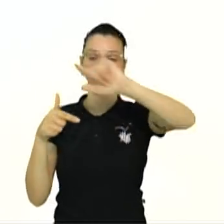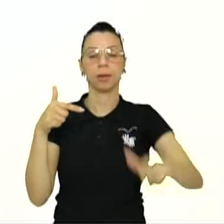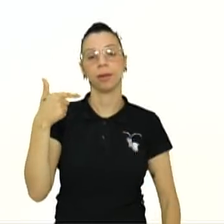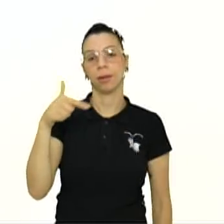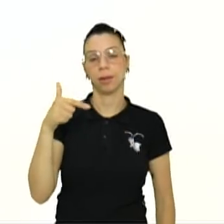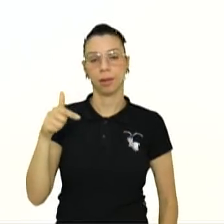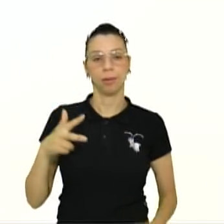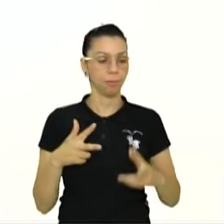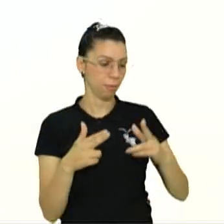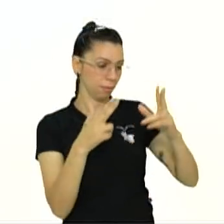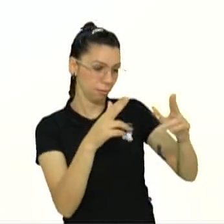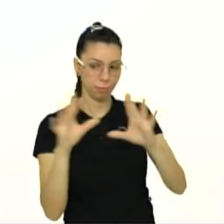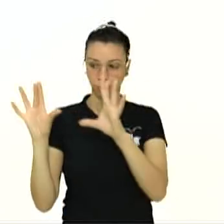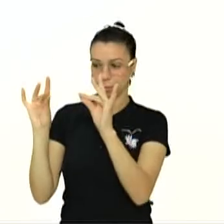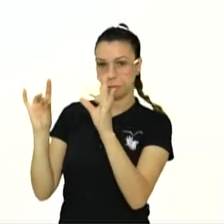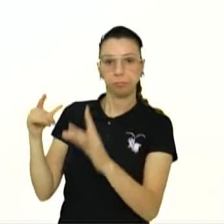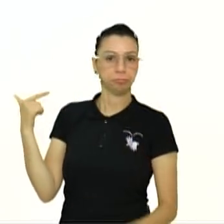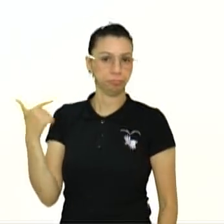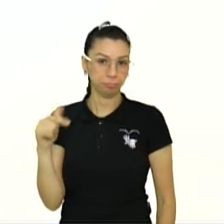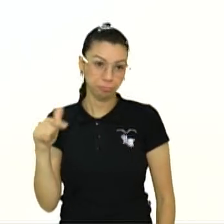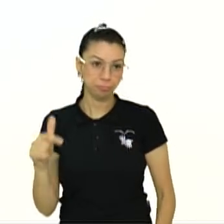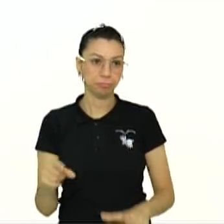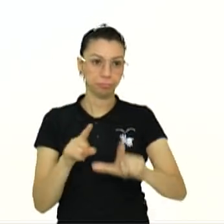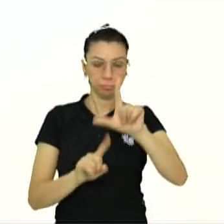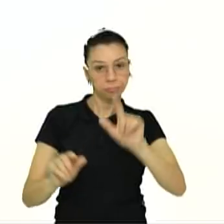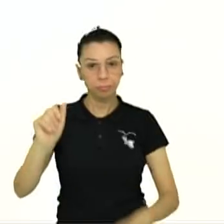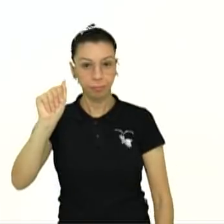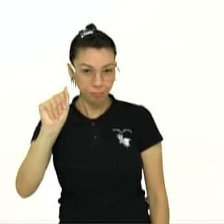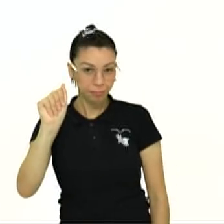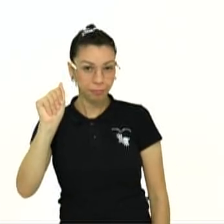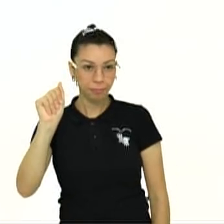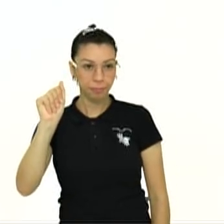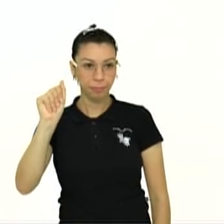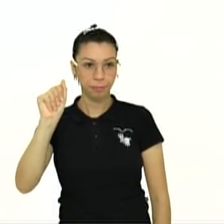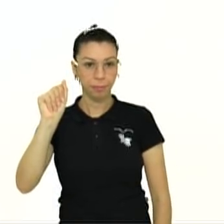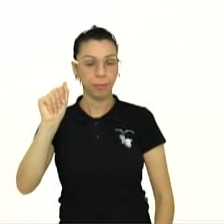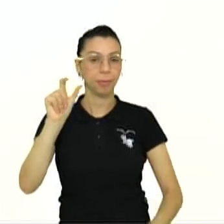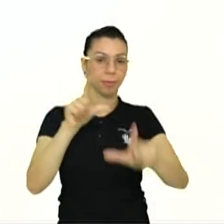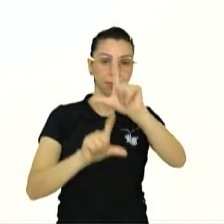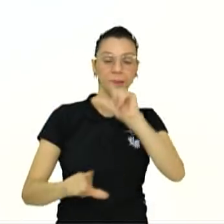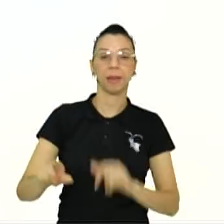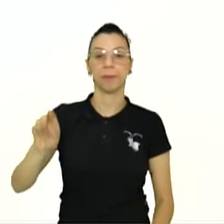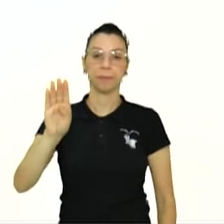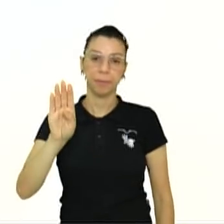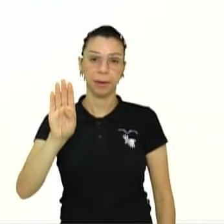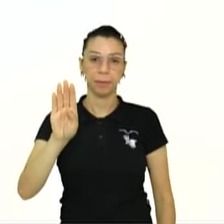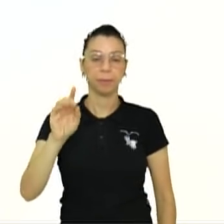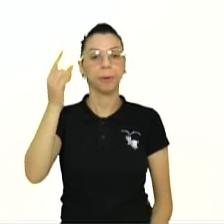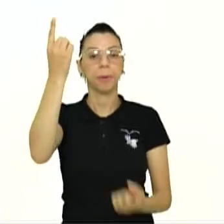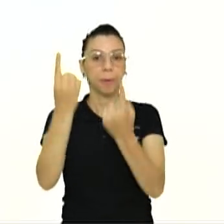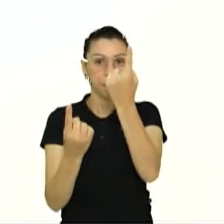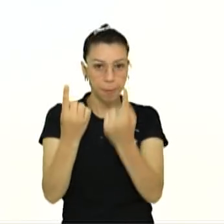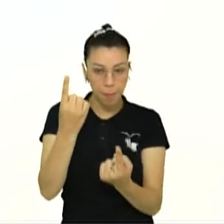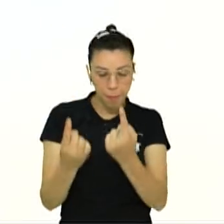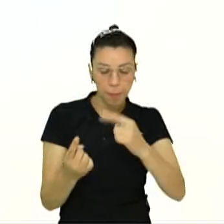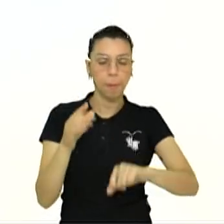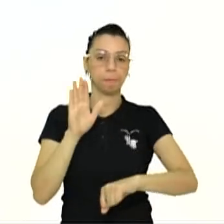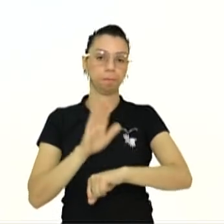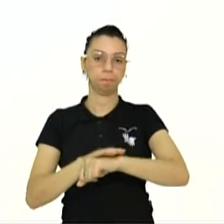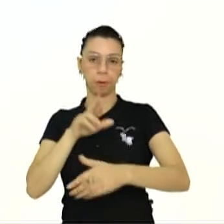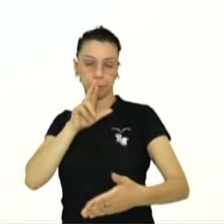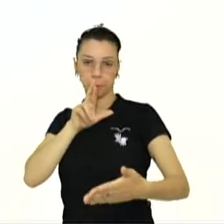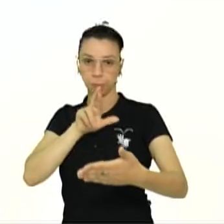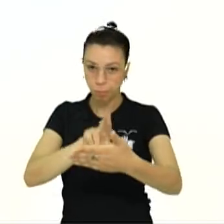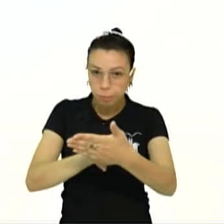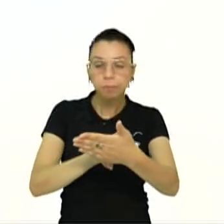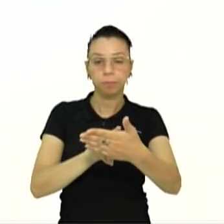usa tesoura e cola? A, machetaria. B, origami. Eu vou dar um tempinho para